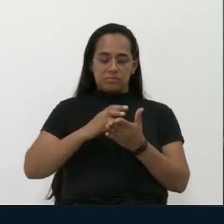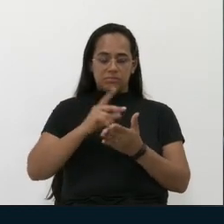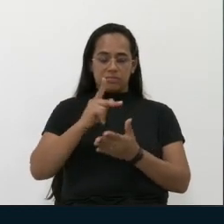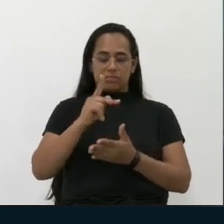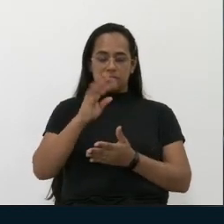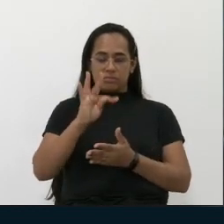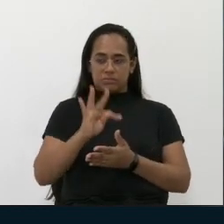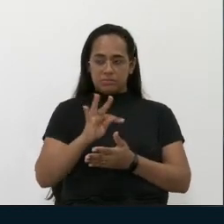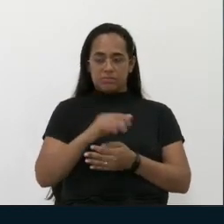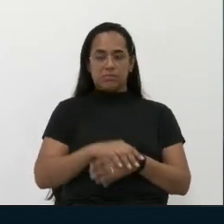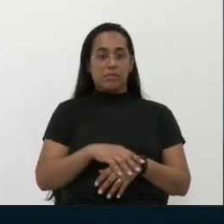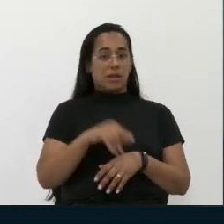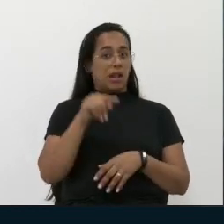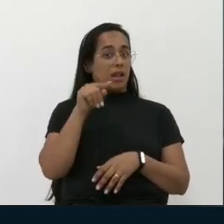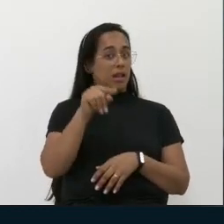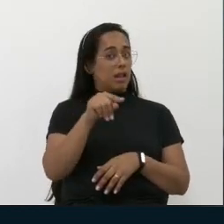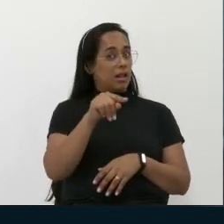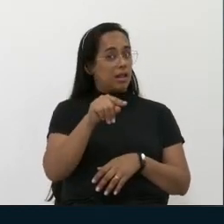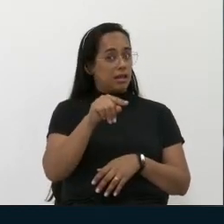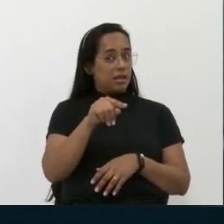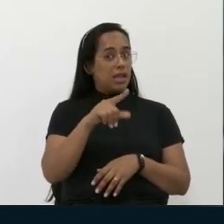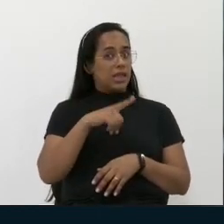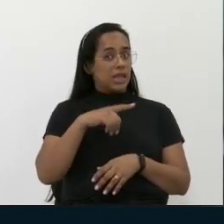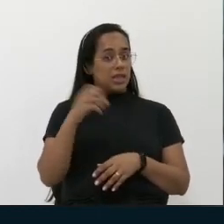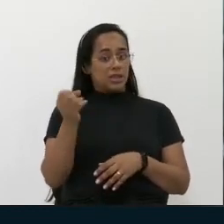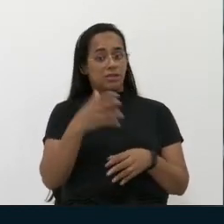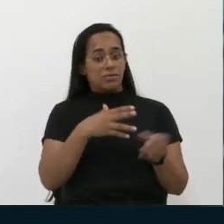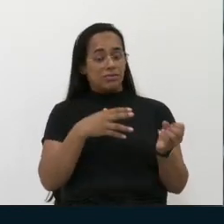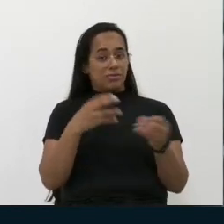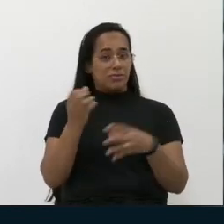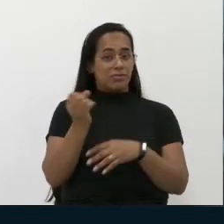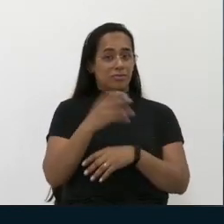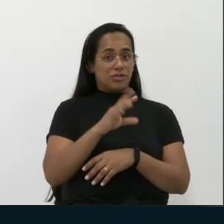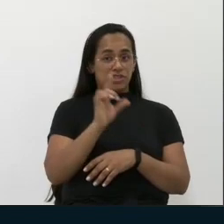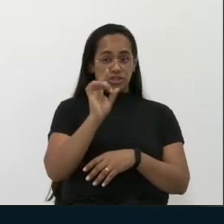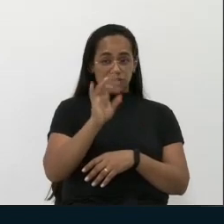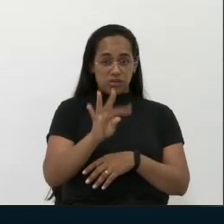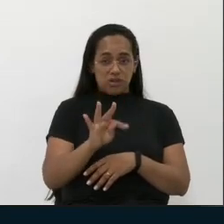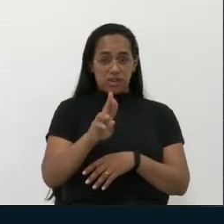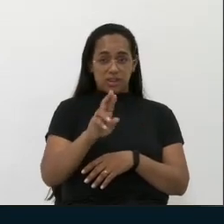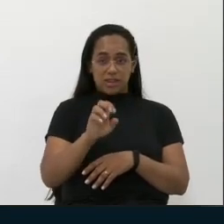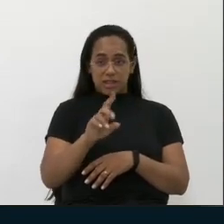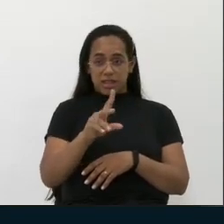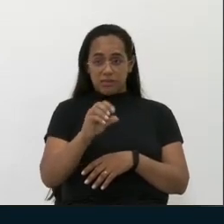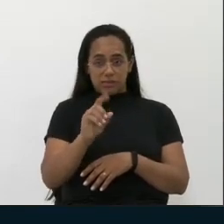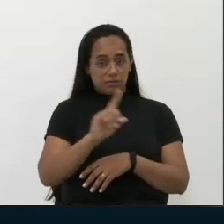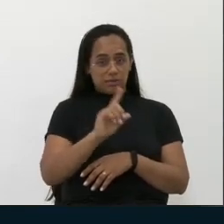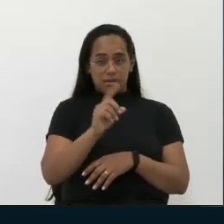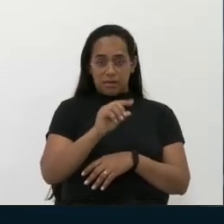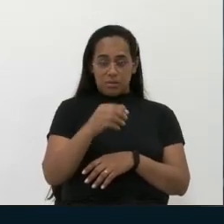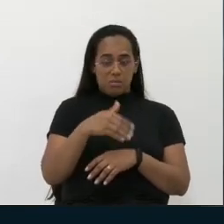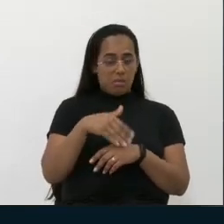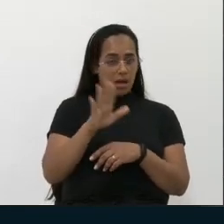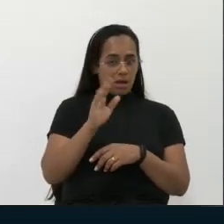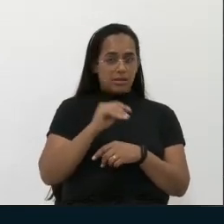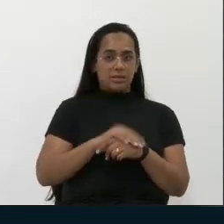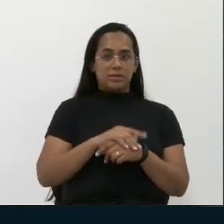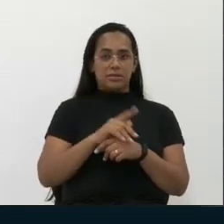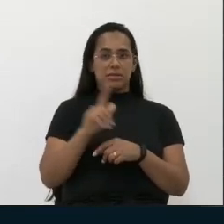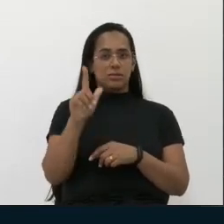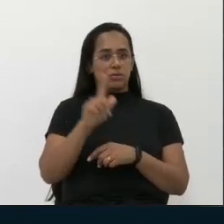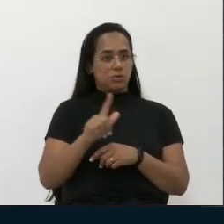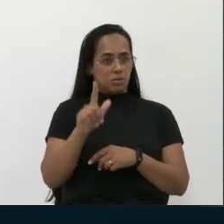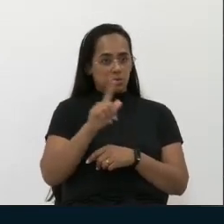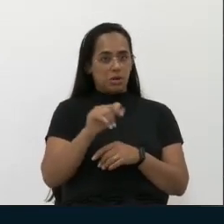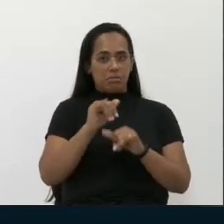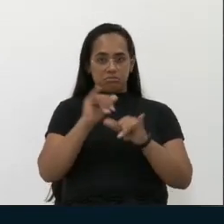E teremos novidades lá, não é só o Trevo. O presidente Lula vai anunciar mais novidades para Guarulhos no sábado. Vem muita coisa